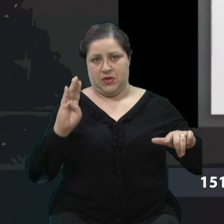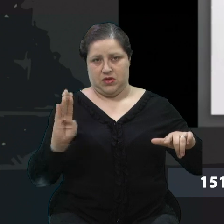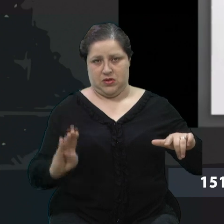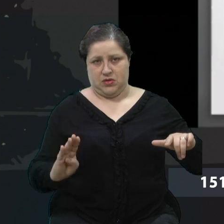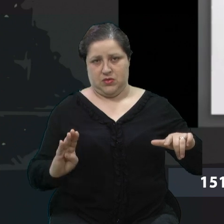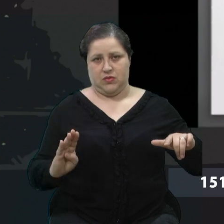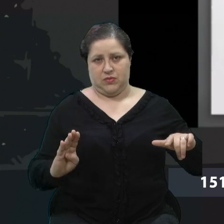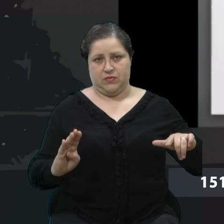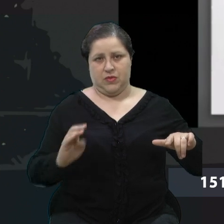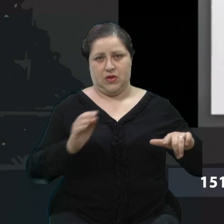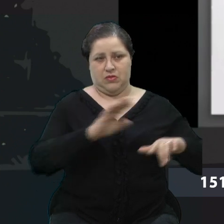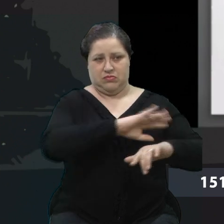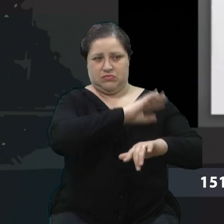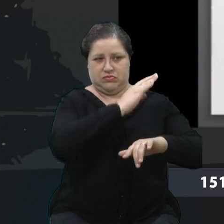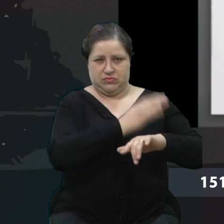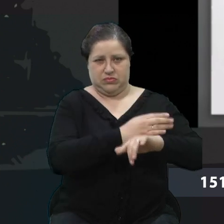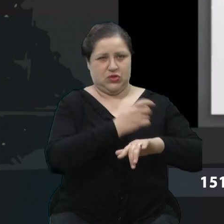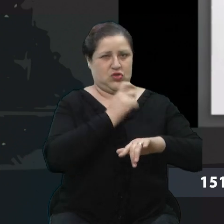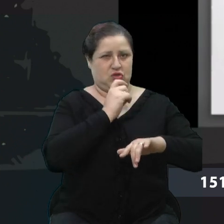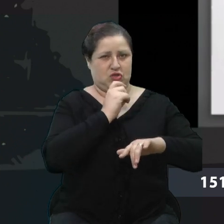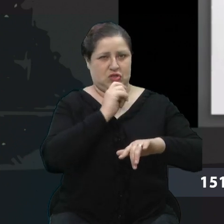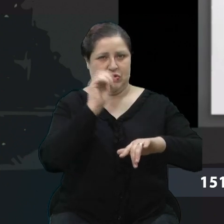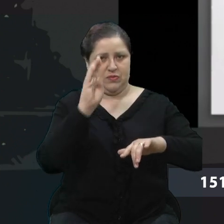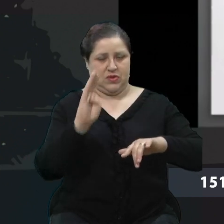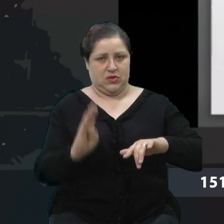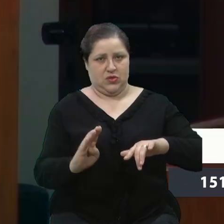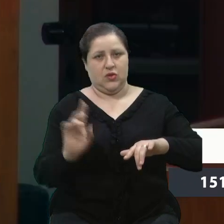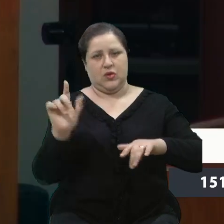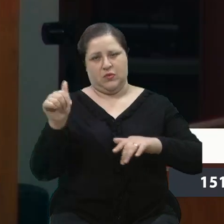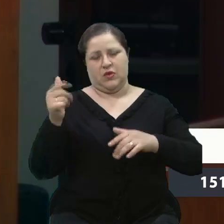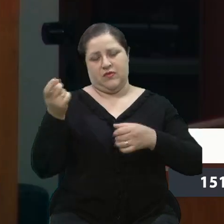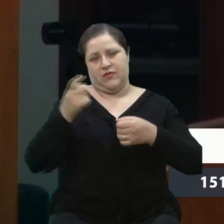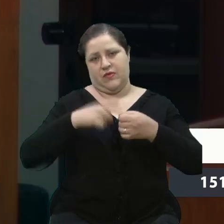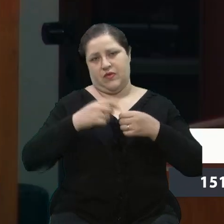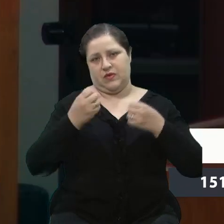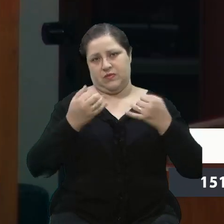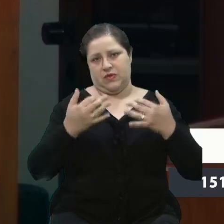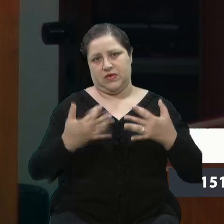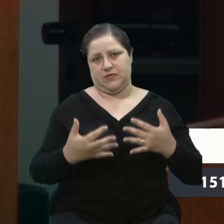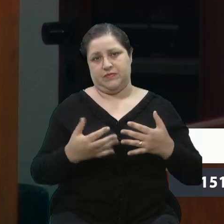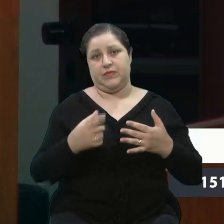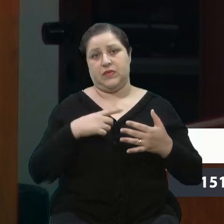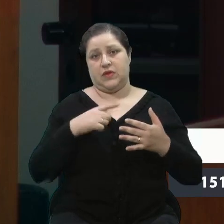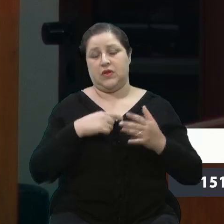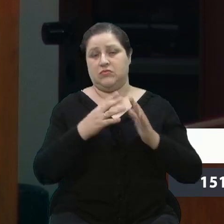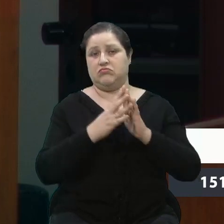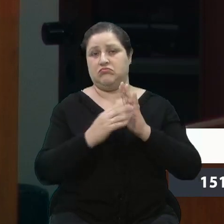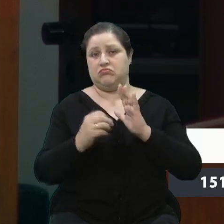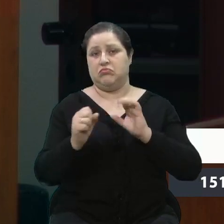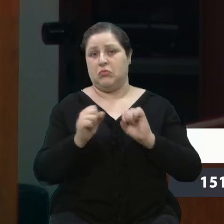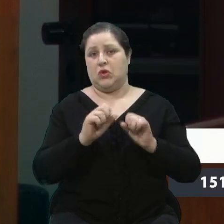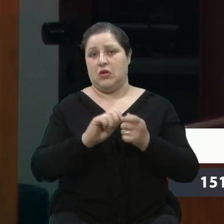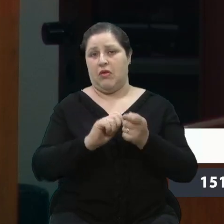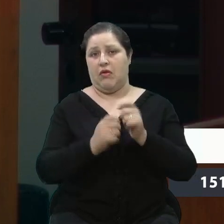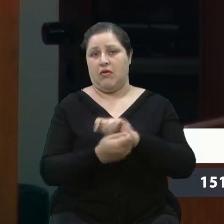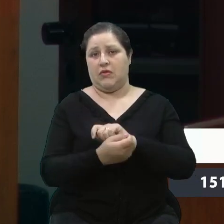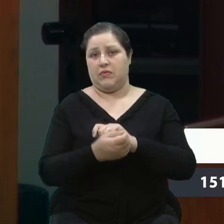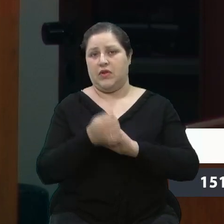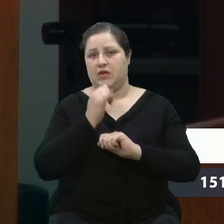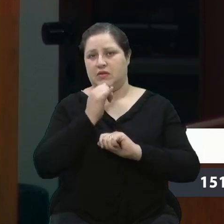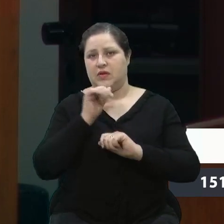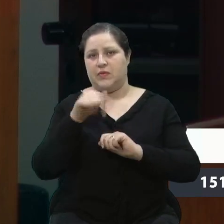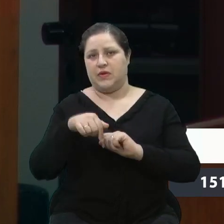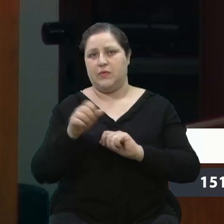voltar para falar sobre essa questão em específico, mas um dos grandes exemplos, e que pode ser facilmente adaptado